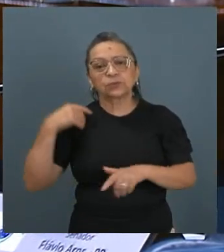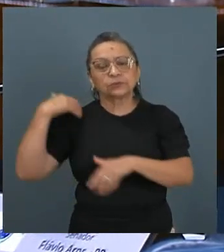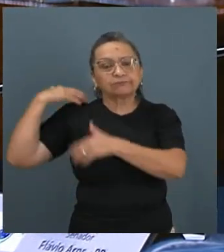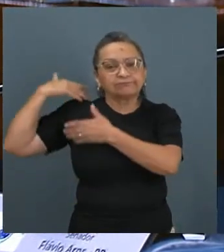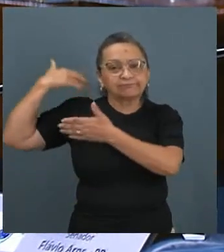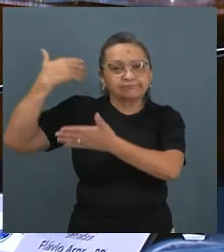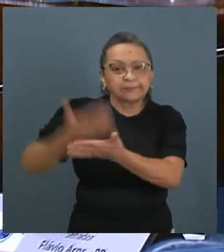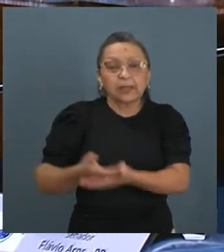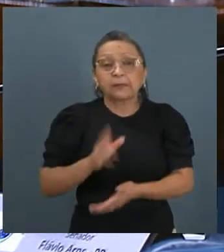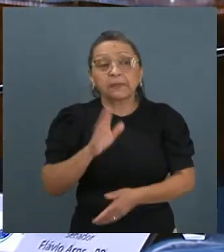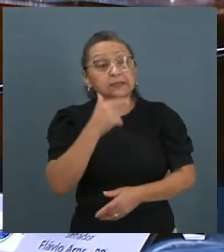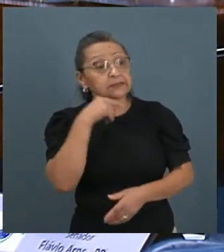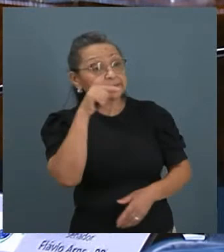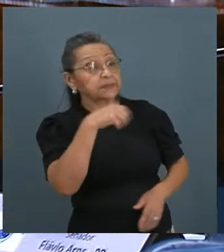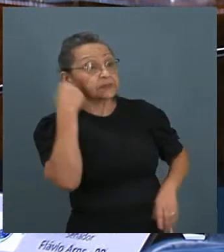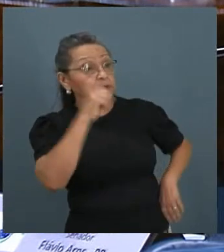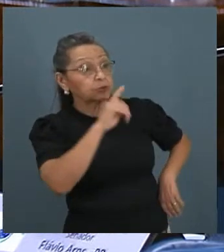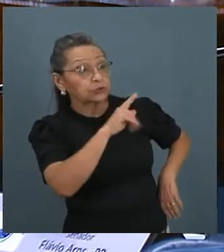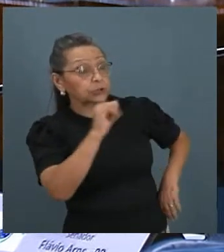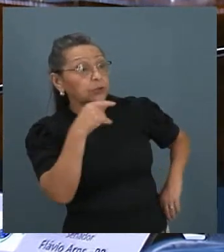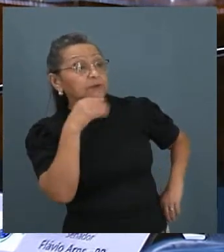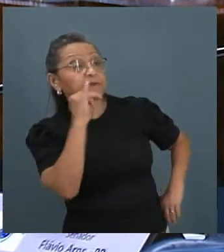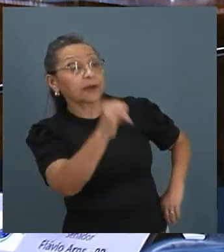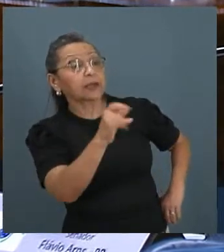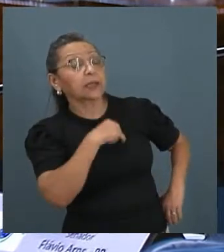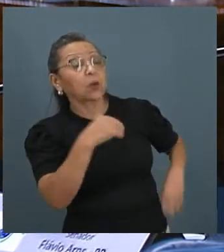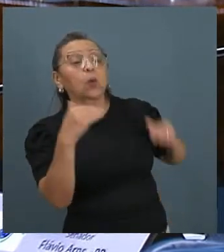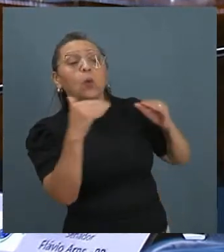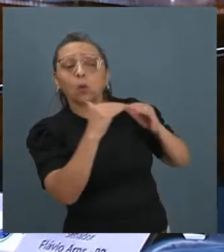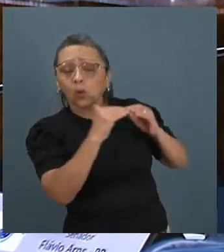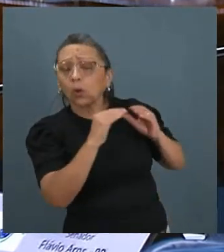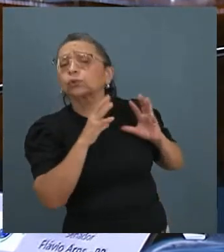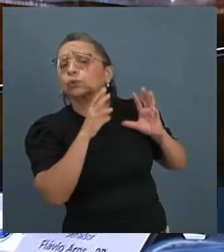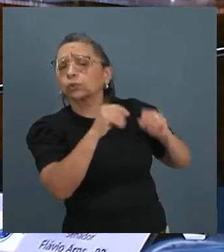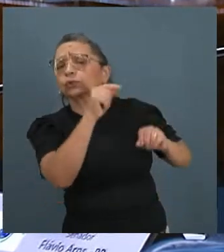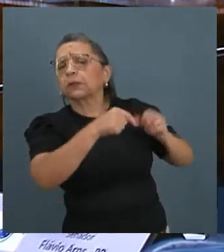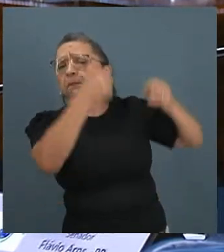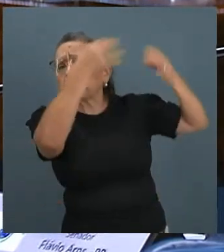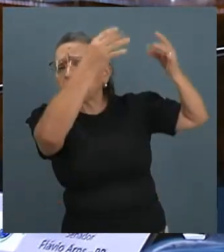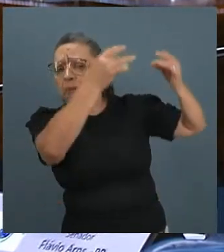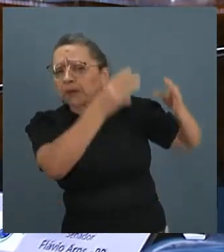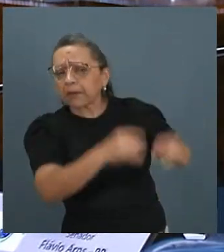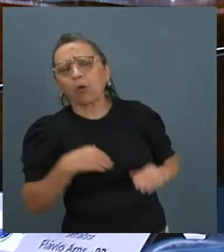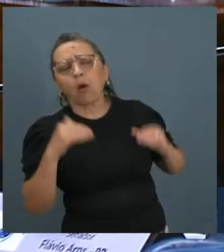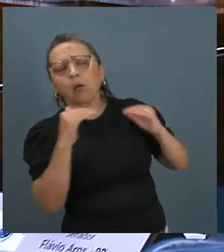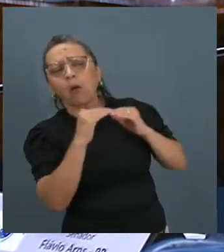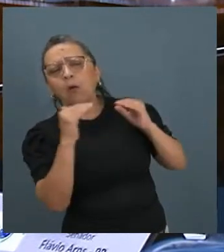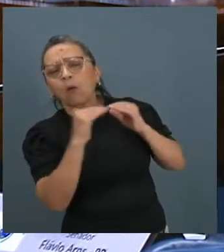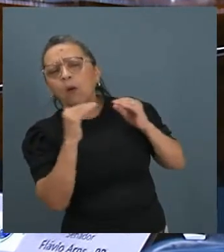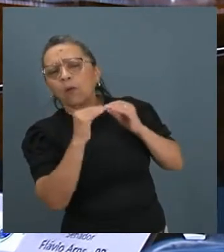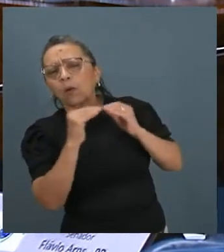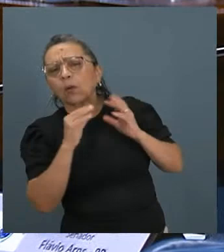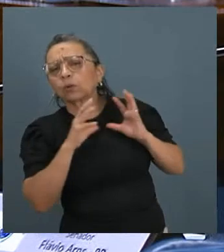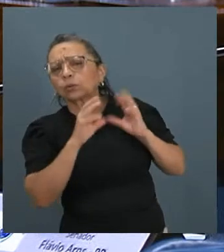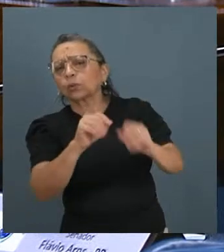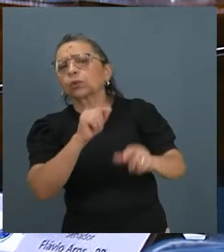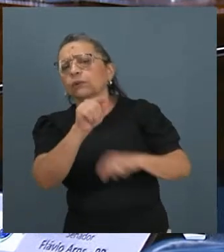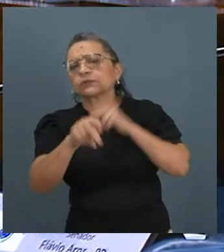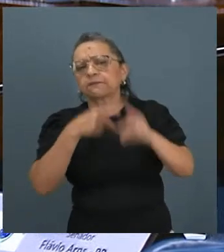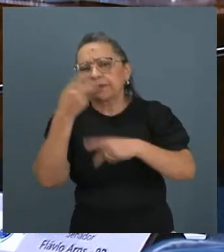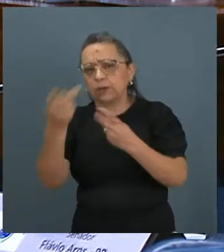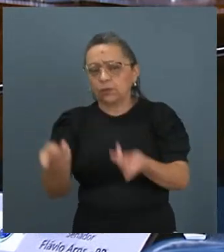Mas, senador Girão, só quero dizer que concordo totalmente, amplamente, com todos os